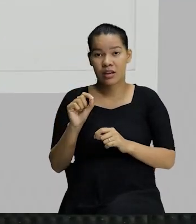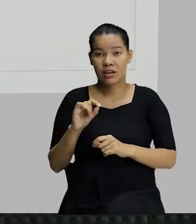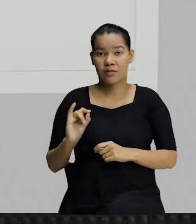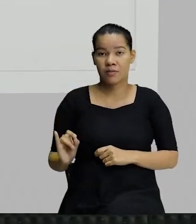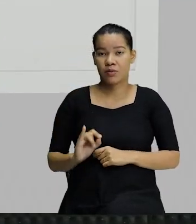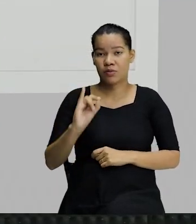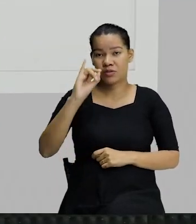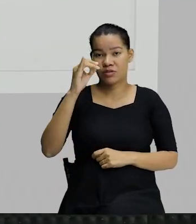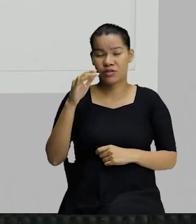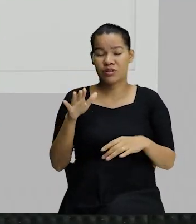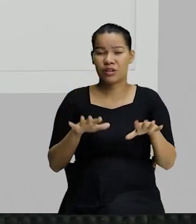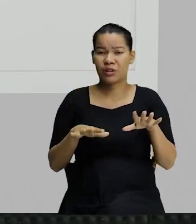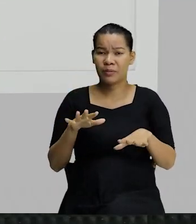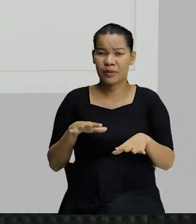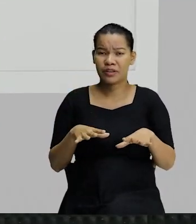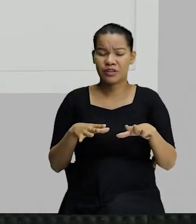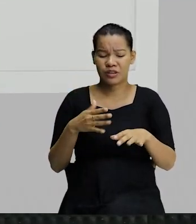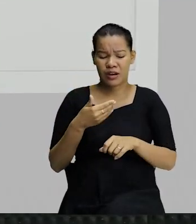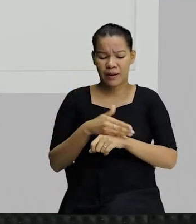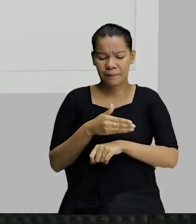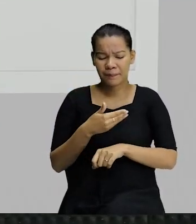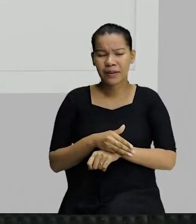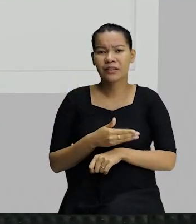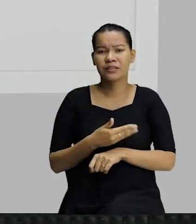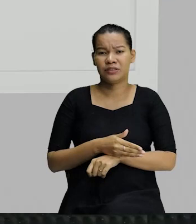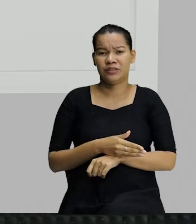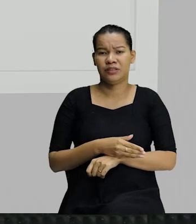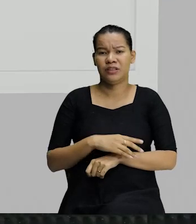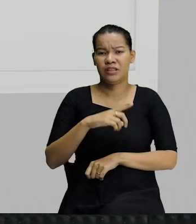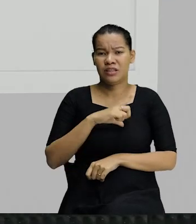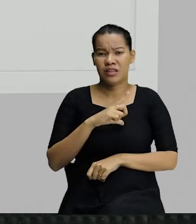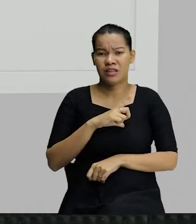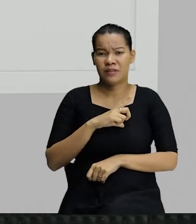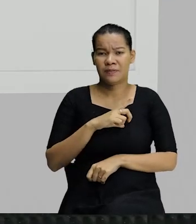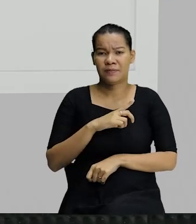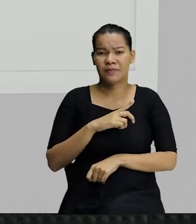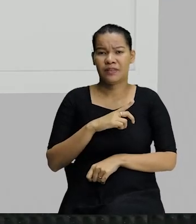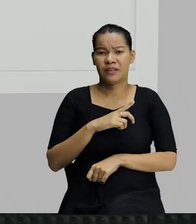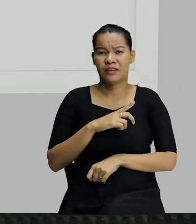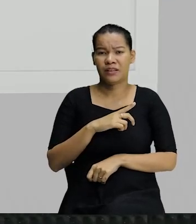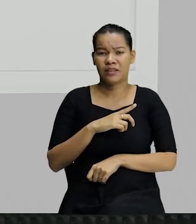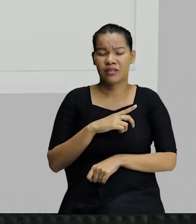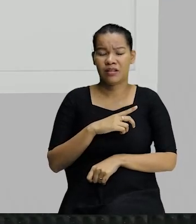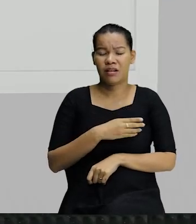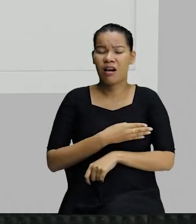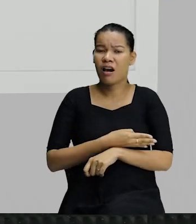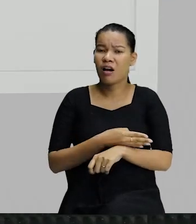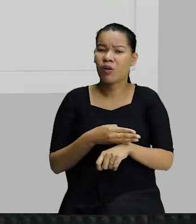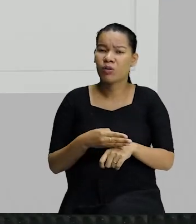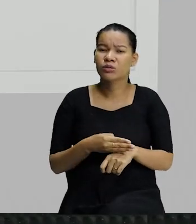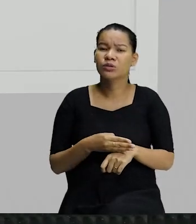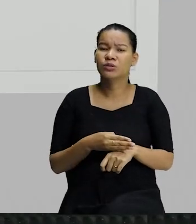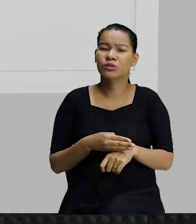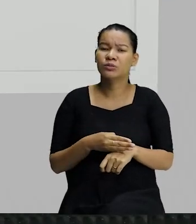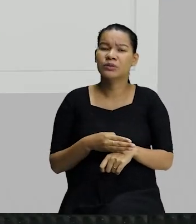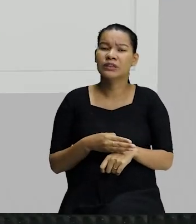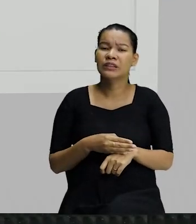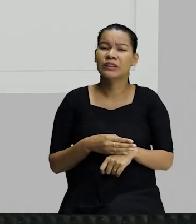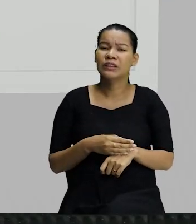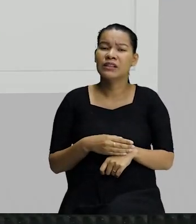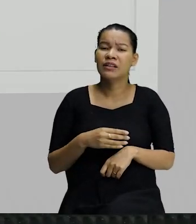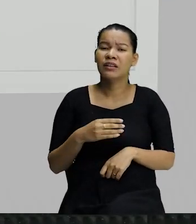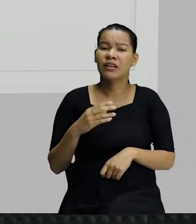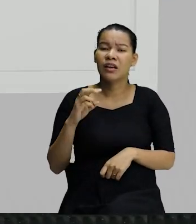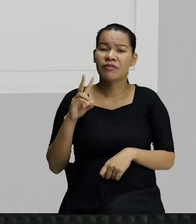a prática, ela constitui hábitos e vícios, tá? A prática, ela precisa ser utilizada então